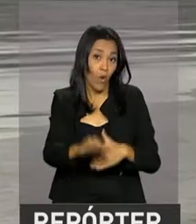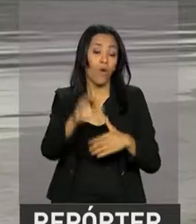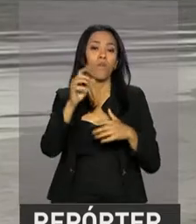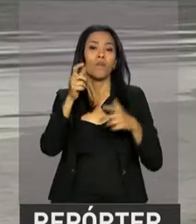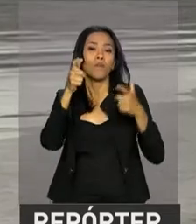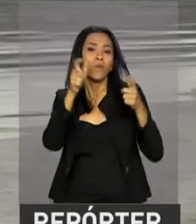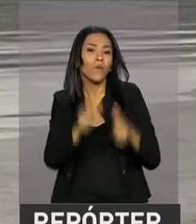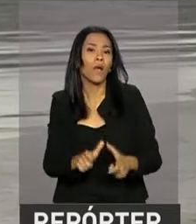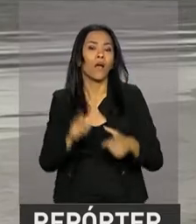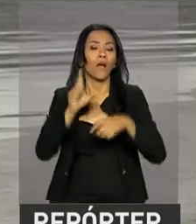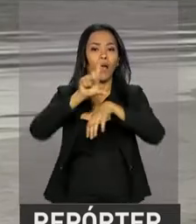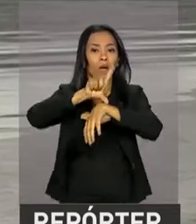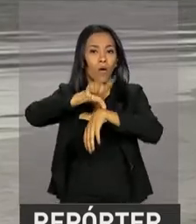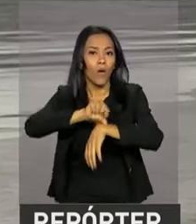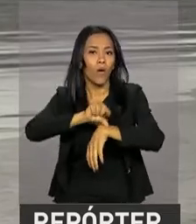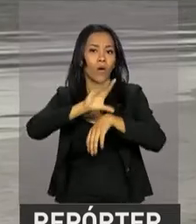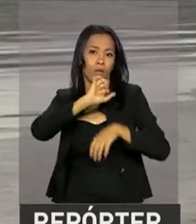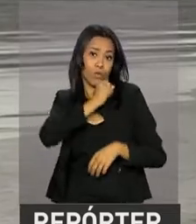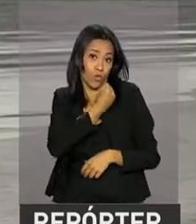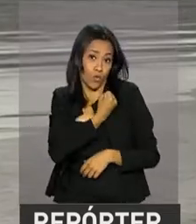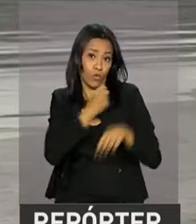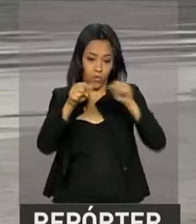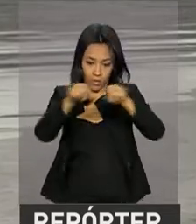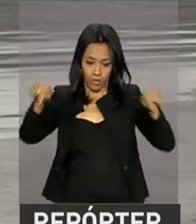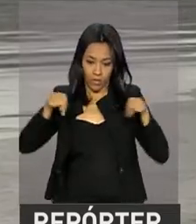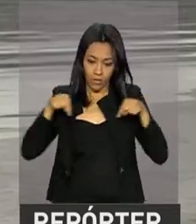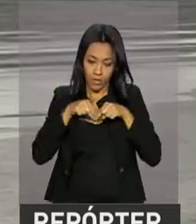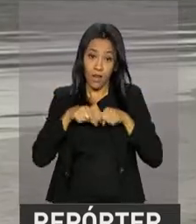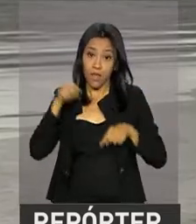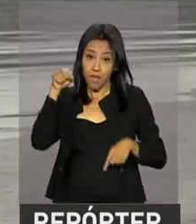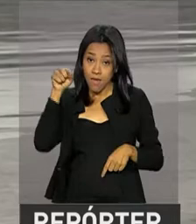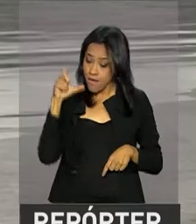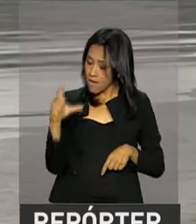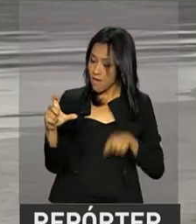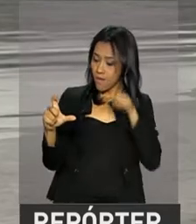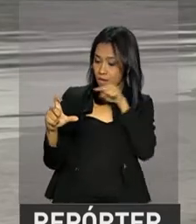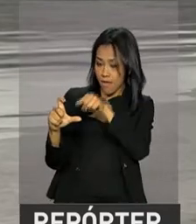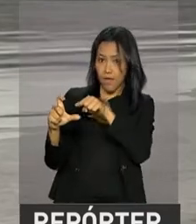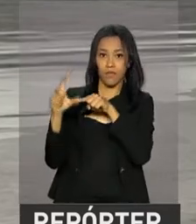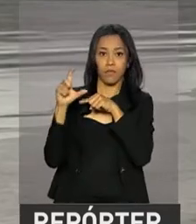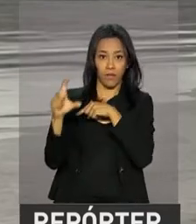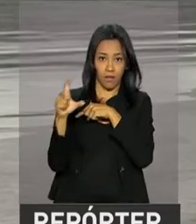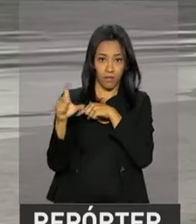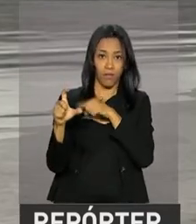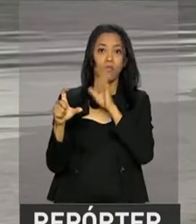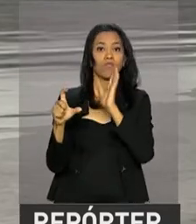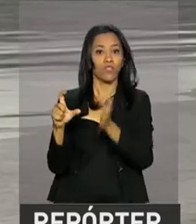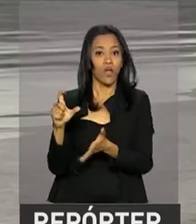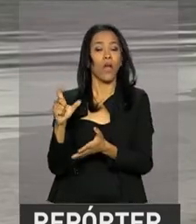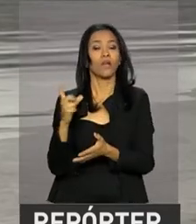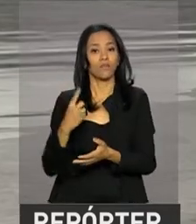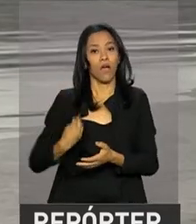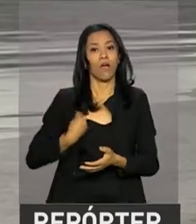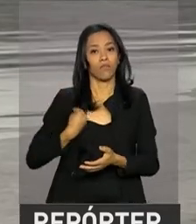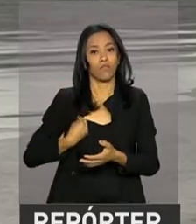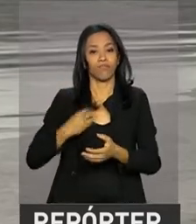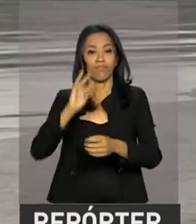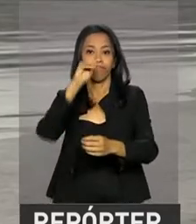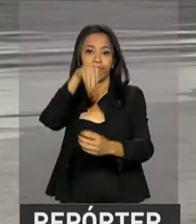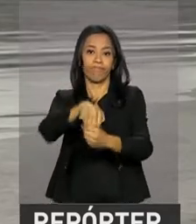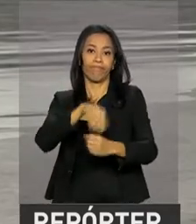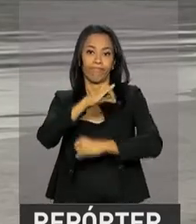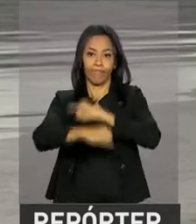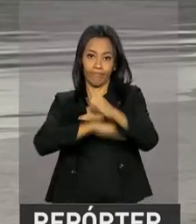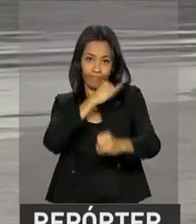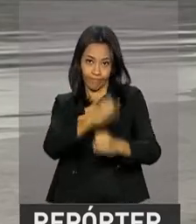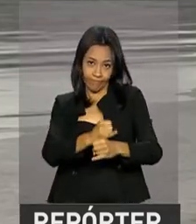local e hora eo número da sala e esse cartão já está disponível na pela na página do participante ou